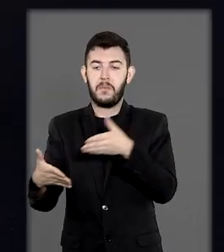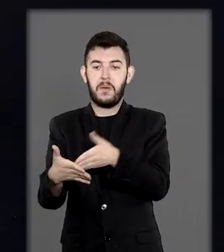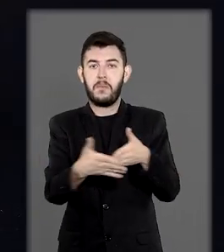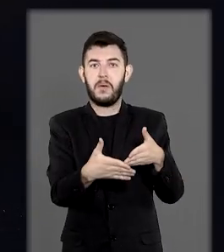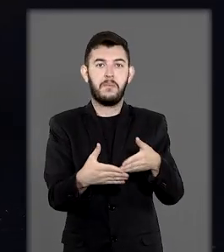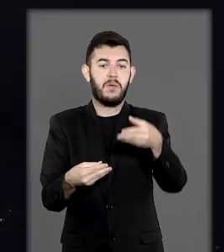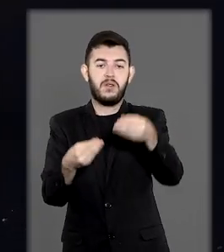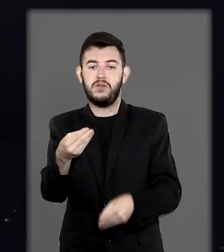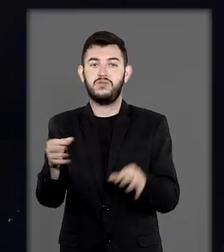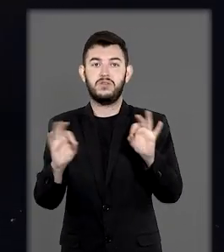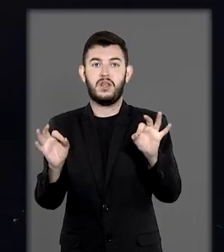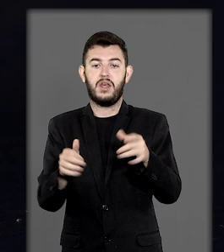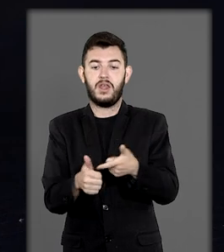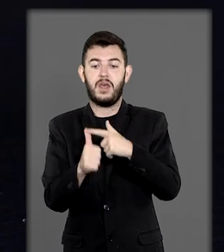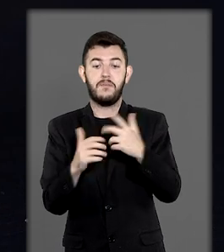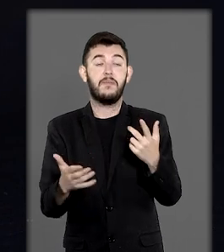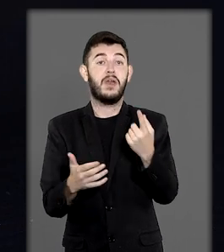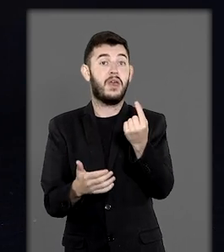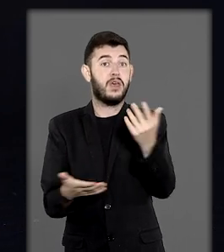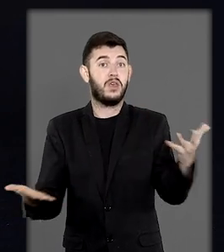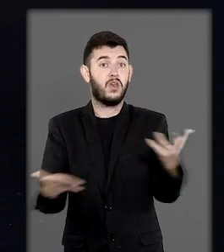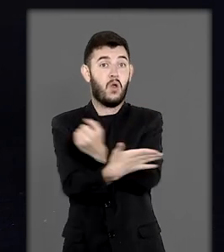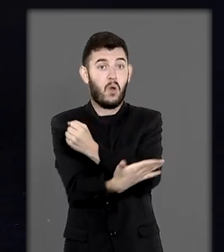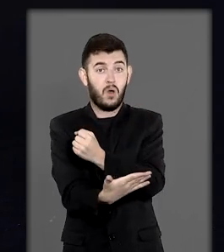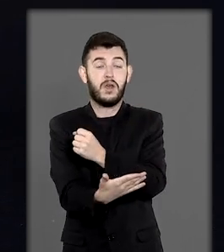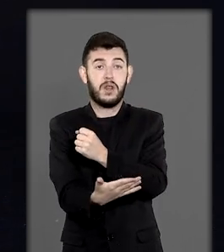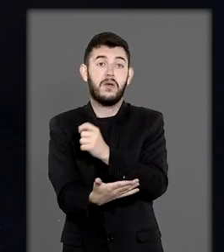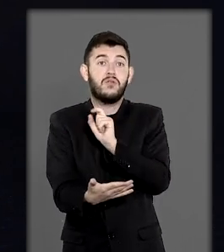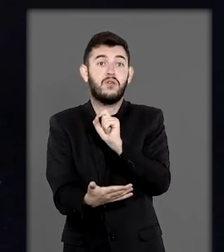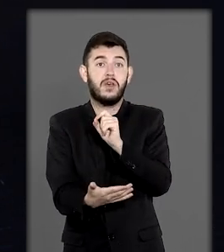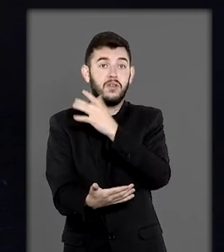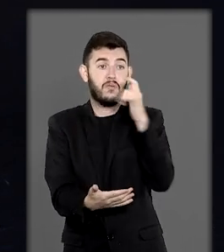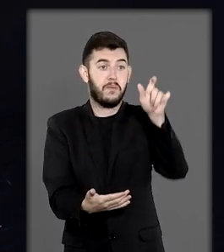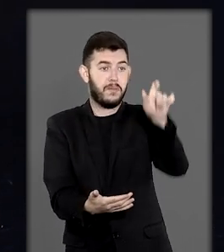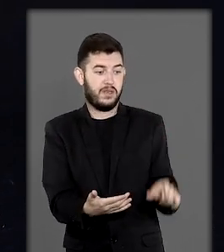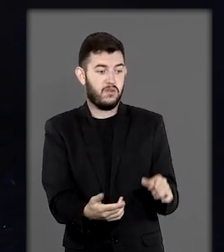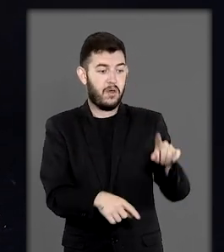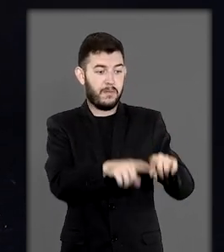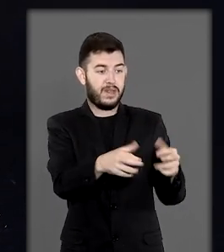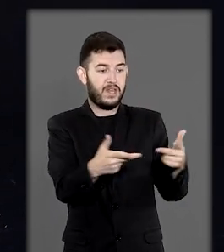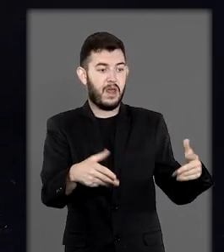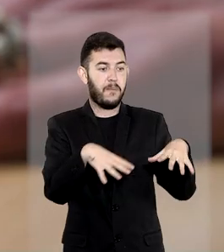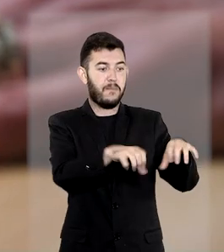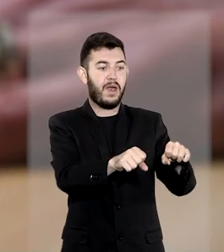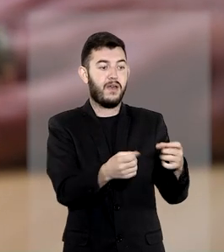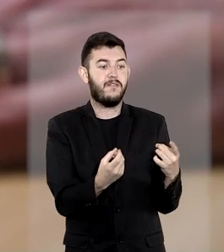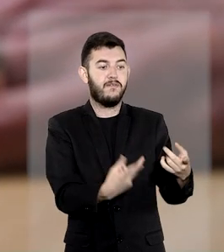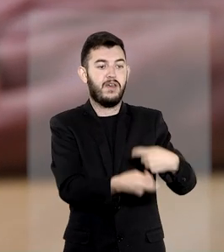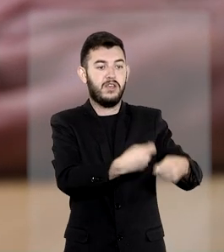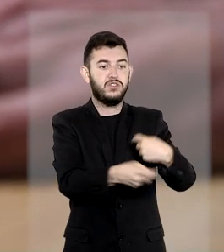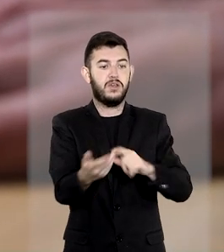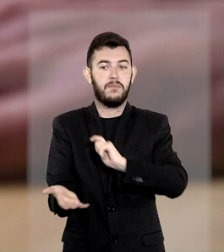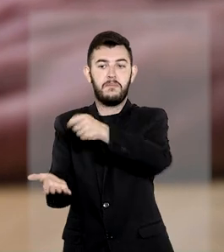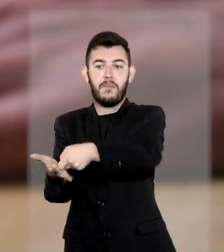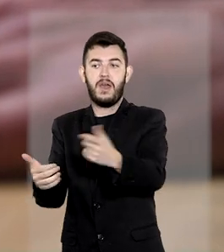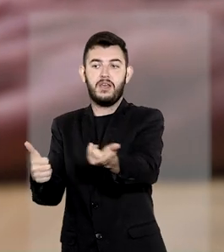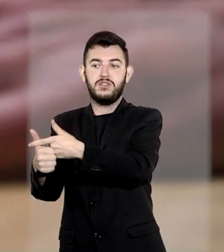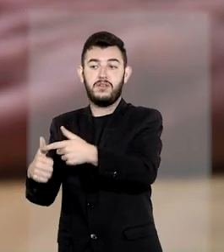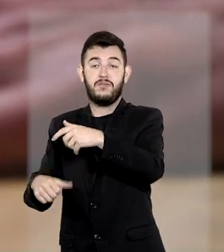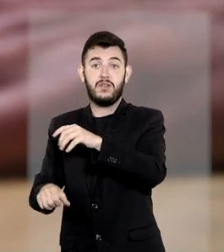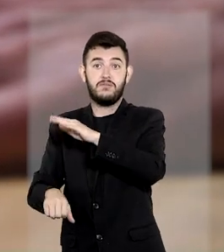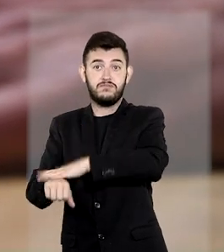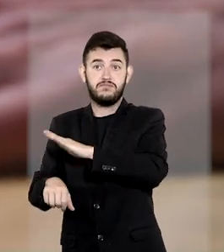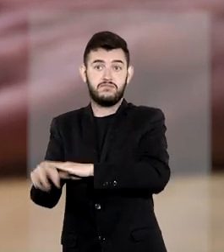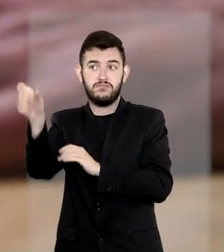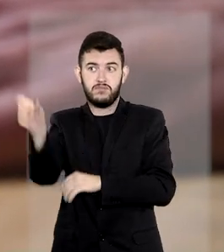impede a penhora de patrimônio de um dos conviventes para o pagamento de dívida do outro, porque tem efeito somente entre as